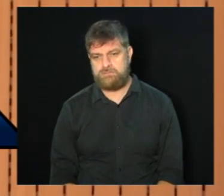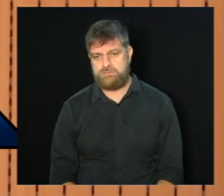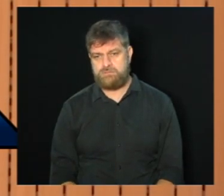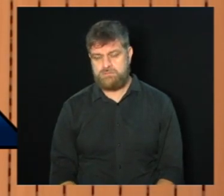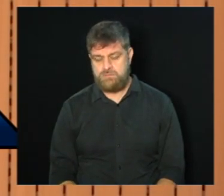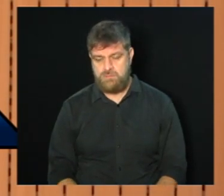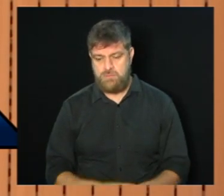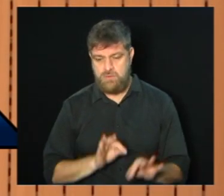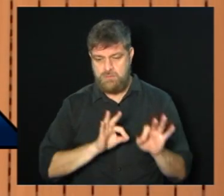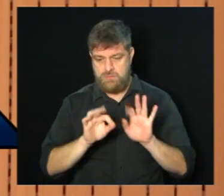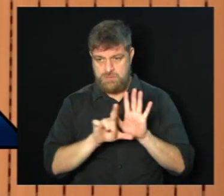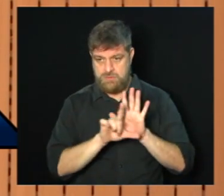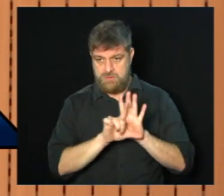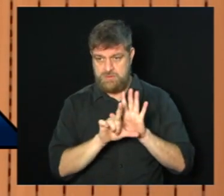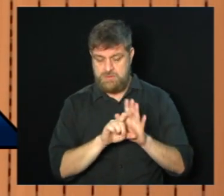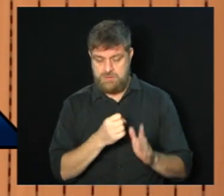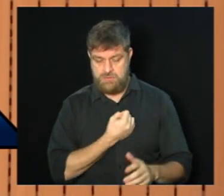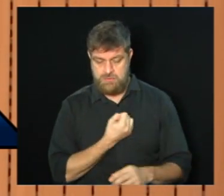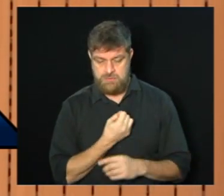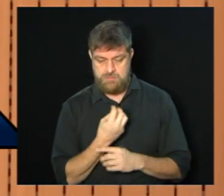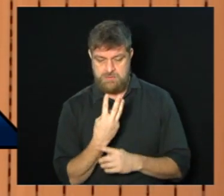processo 231-628, PLO